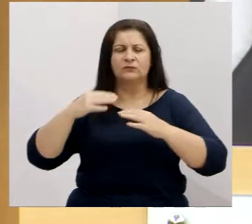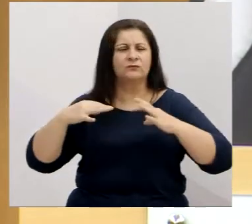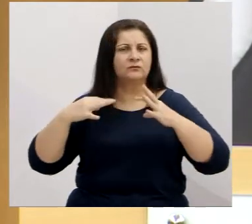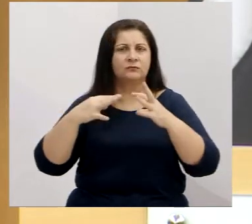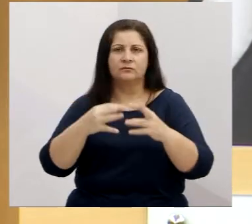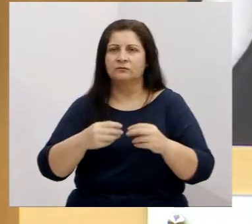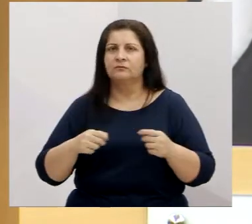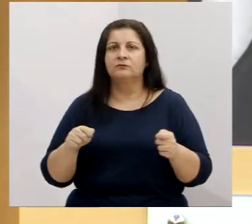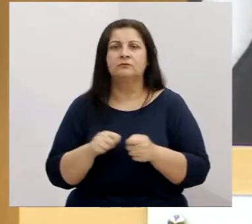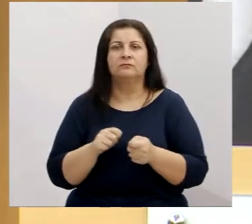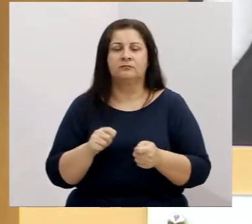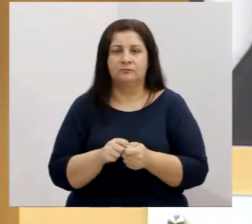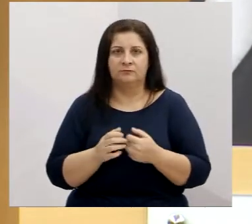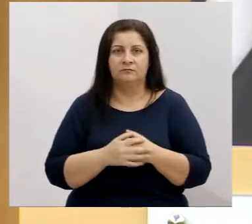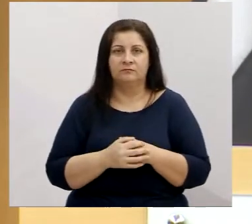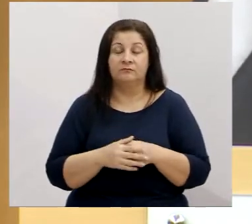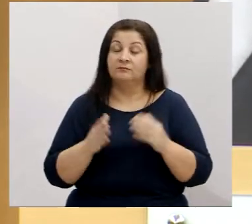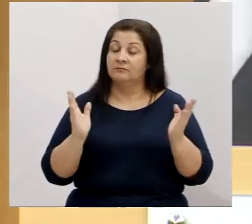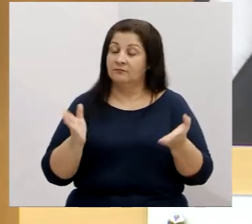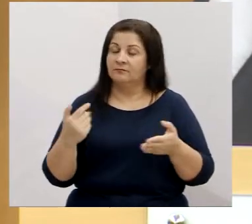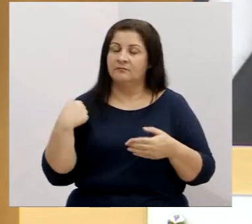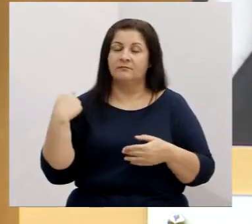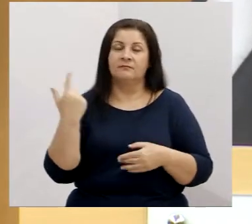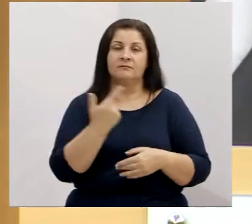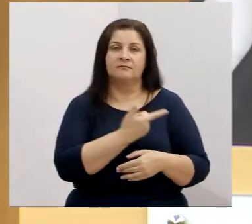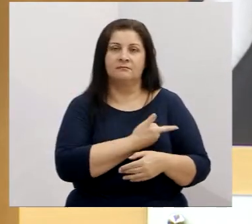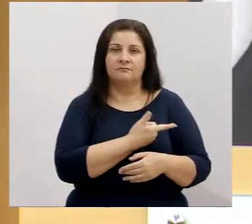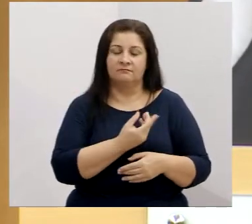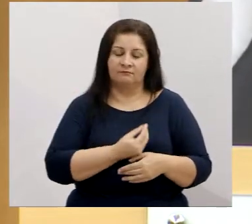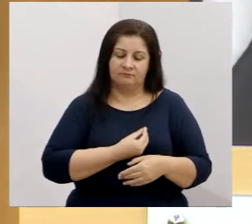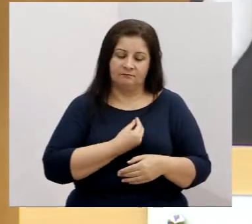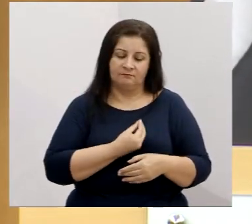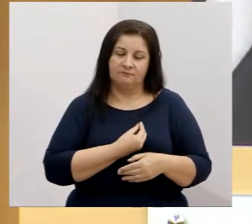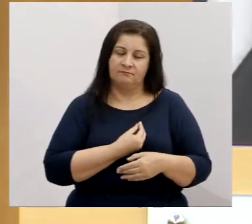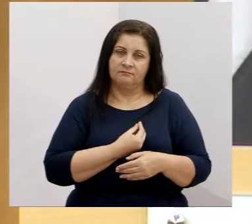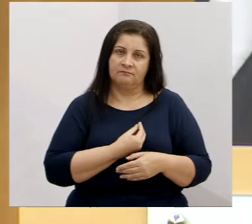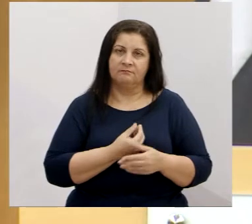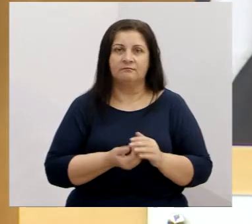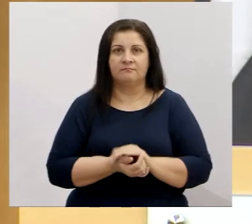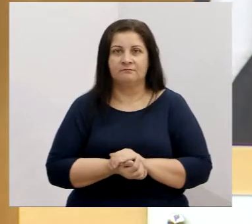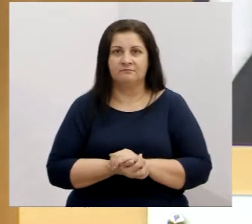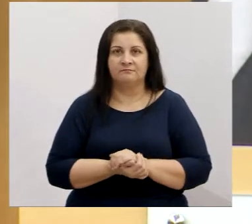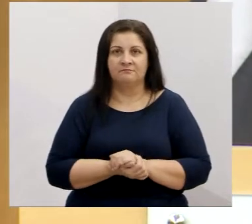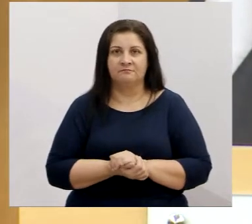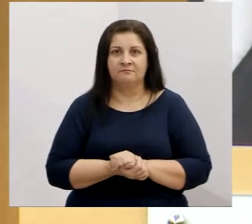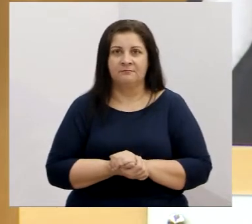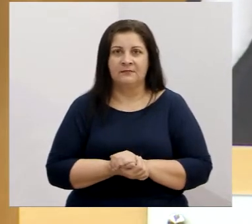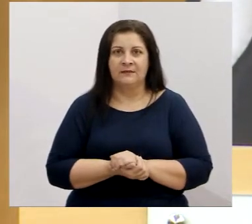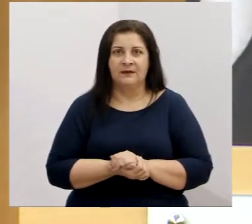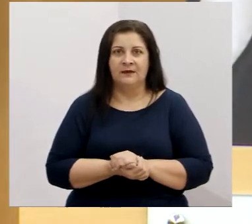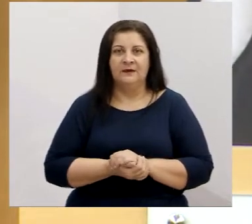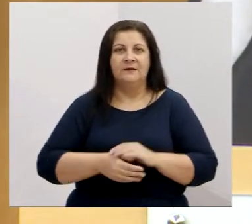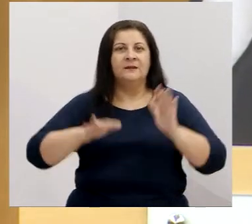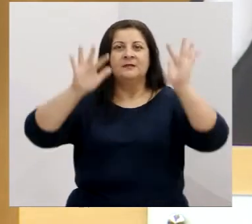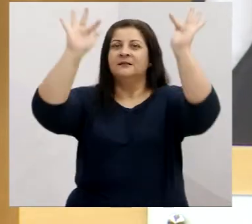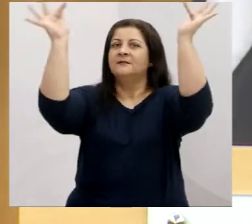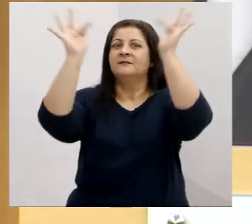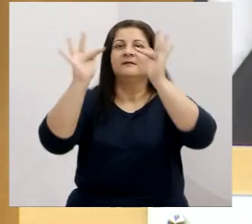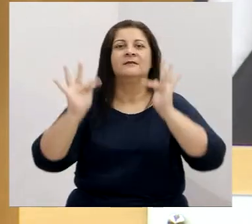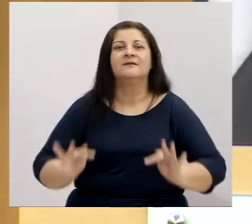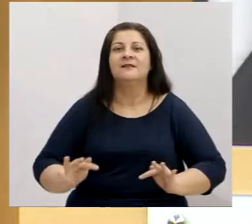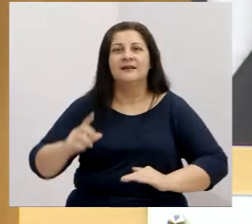fizeram e que nos permitirão viver os dias de hoje que seja um feliz Dia